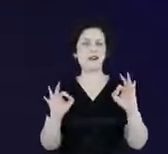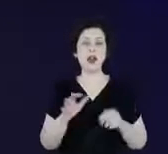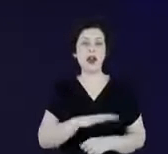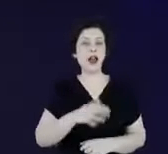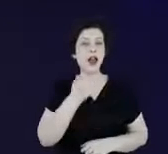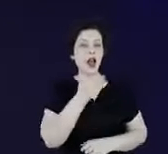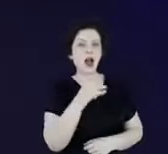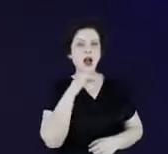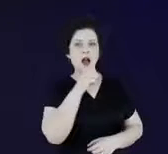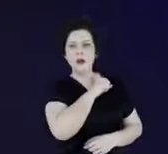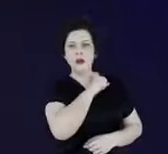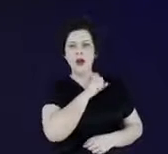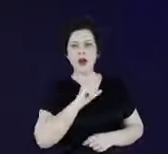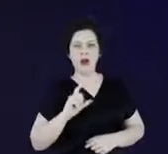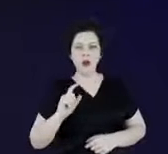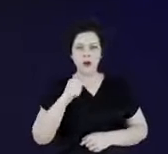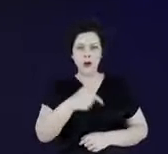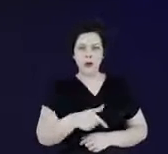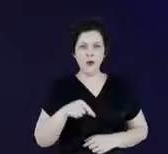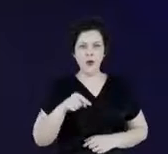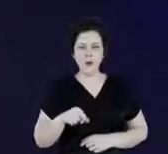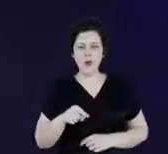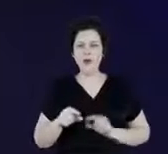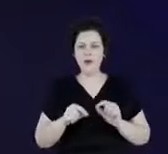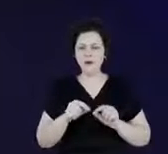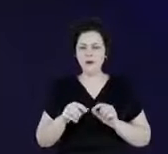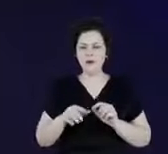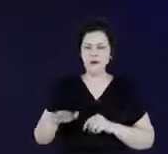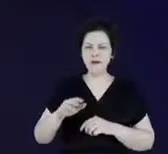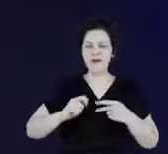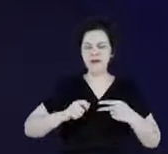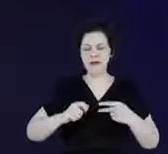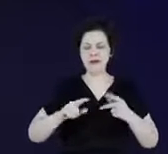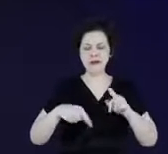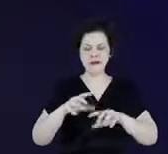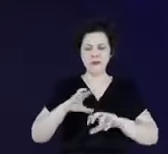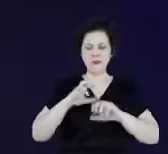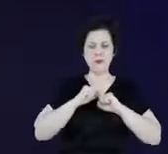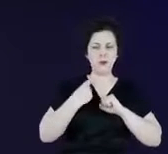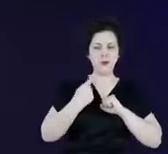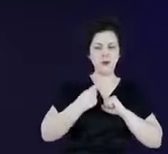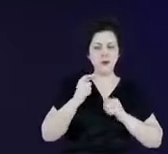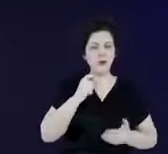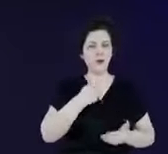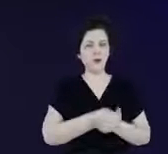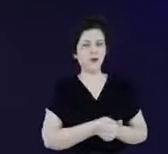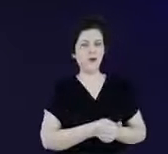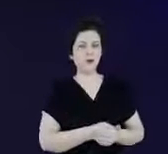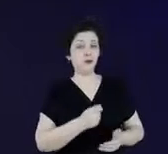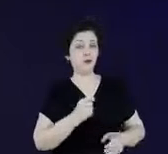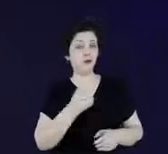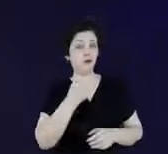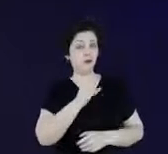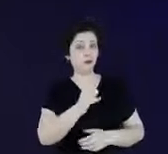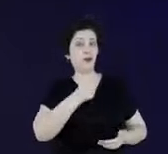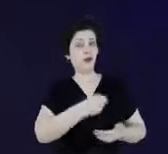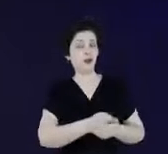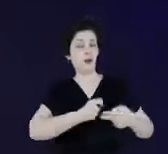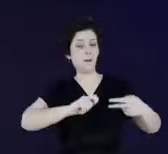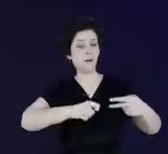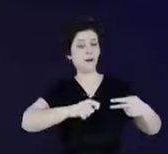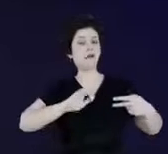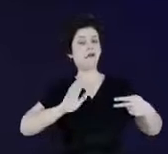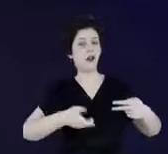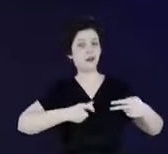elétrico rapidamente após a a operacionalização do pics a gente aderiu à ao pagamento da conta de energia elétrica via pics tá